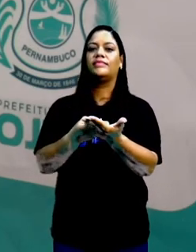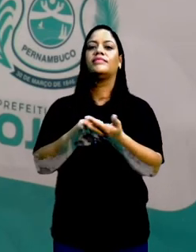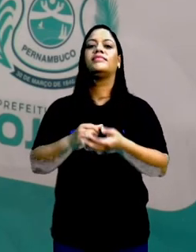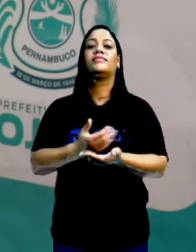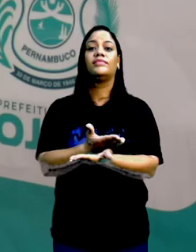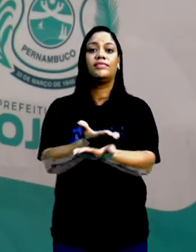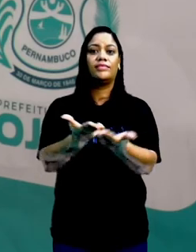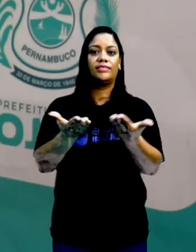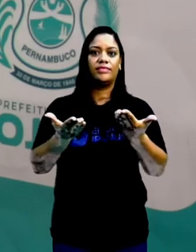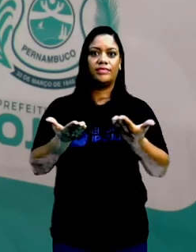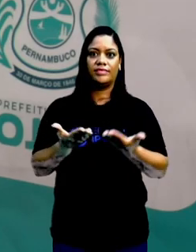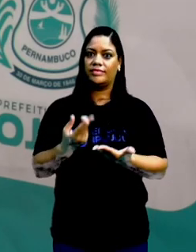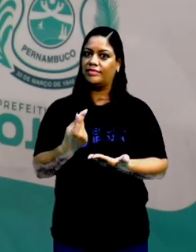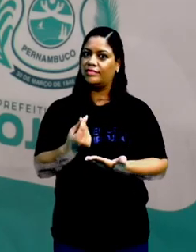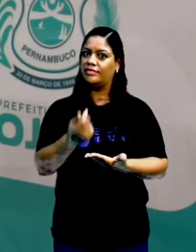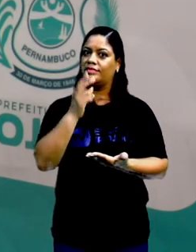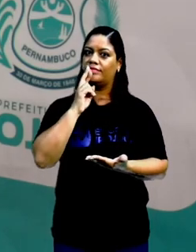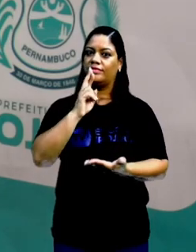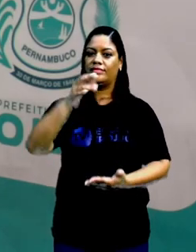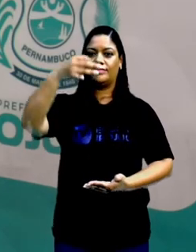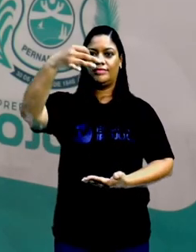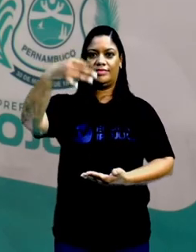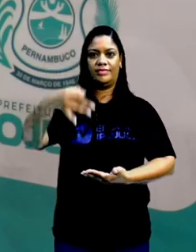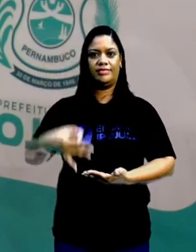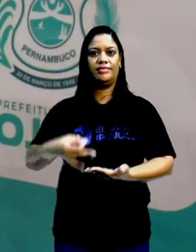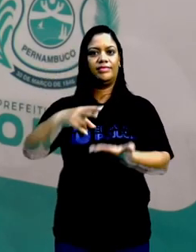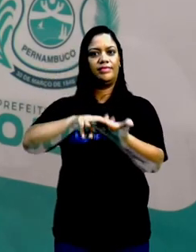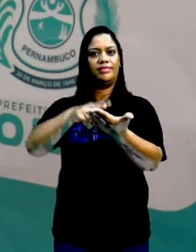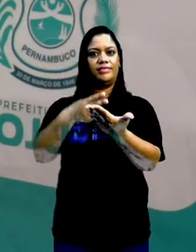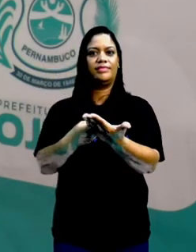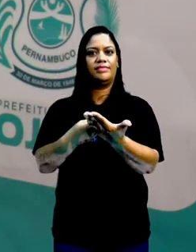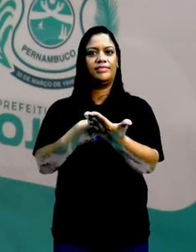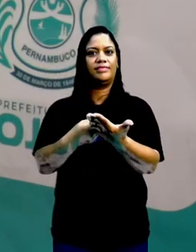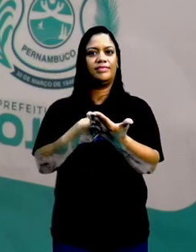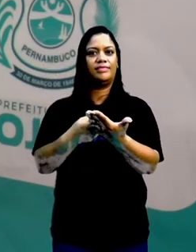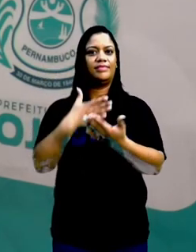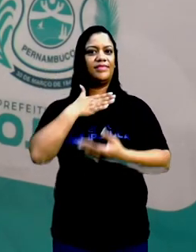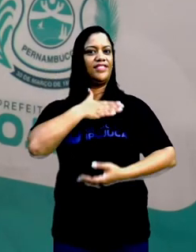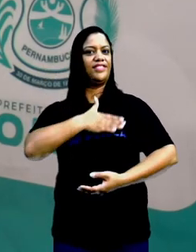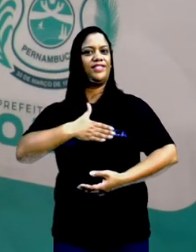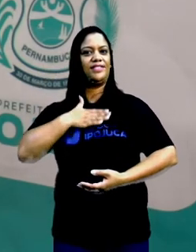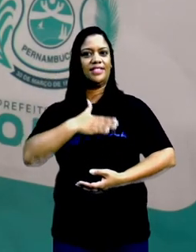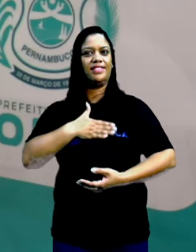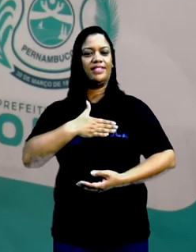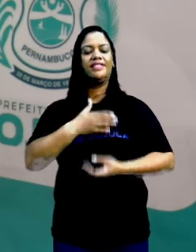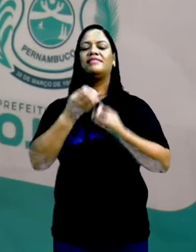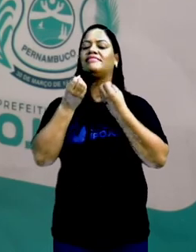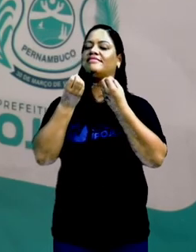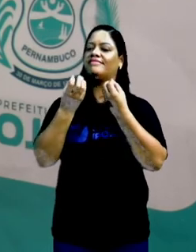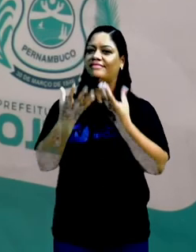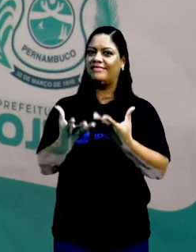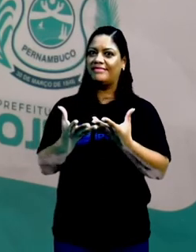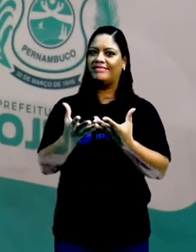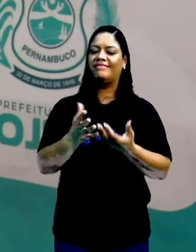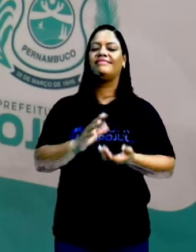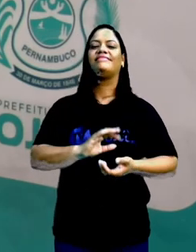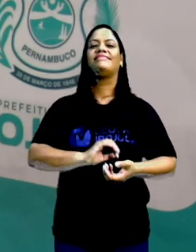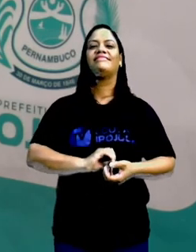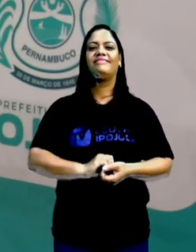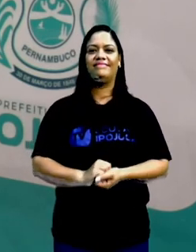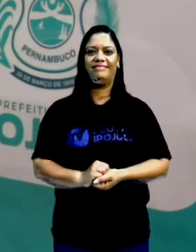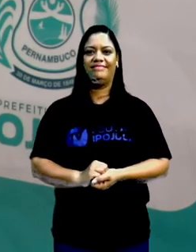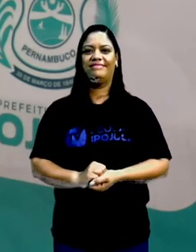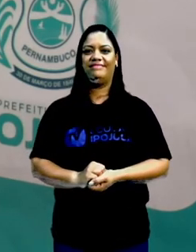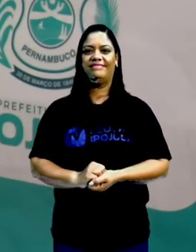vocês poderem resolver as multiplicações. Gostaram? Muito bem, então capricha aí